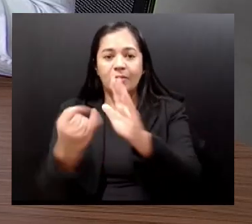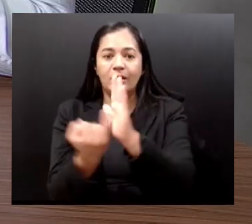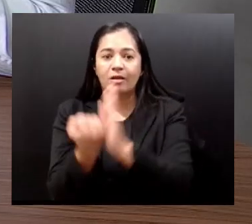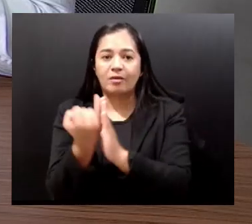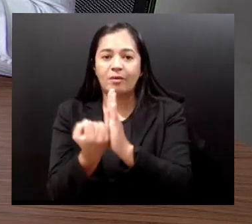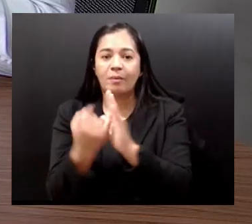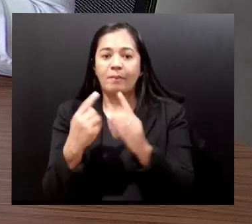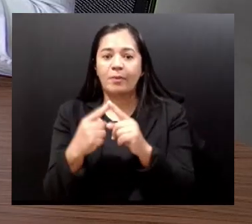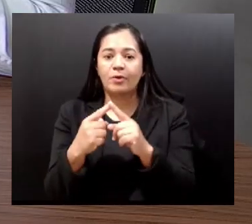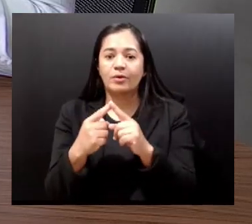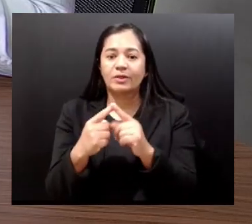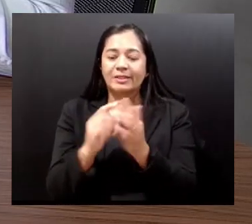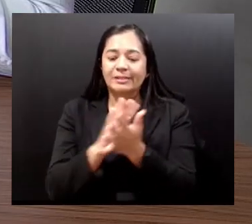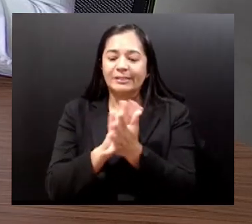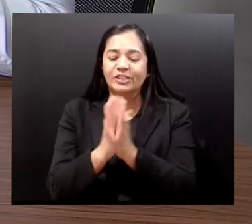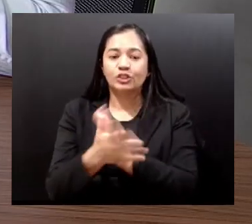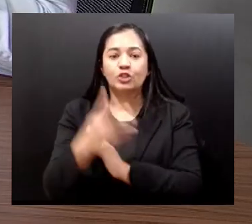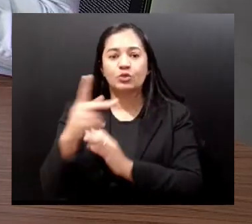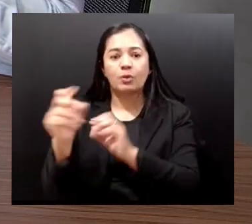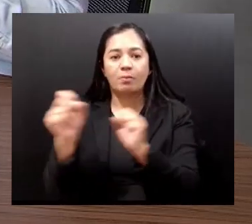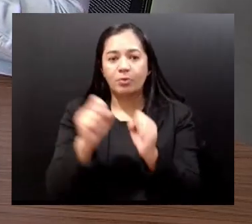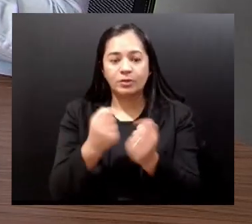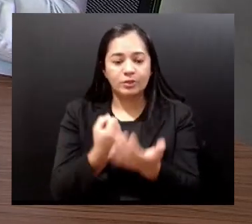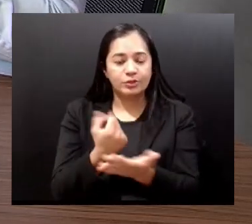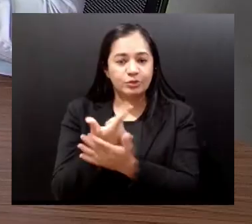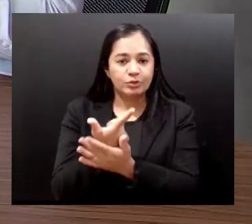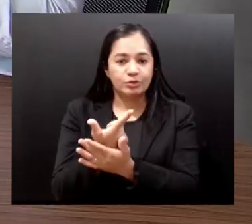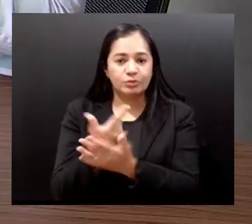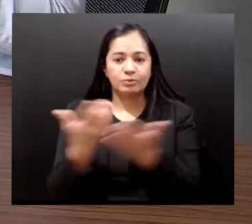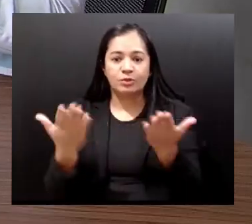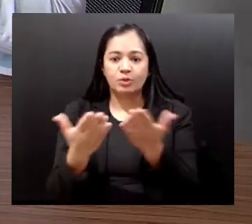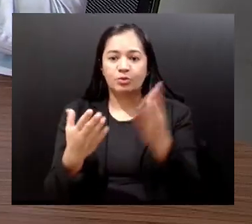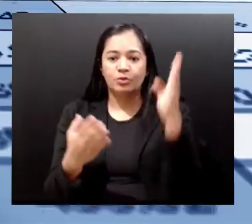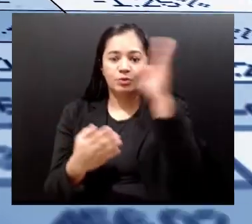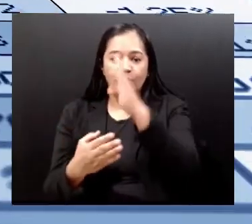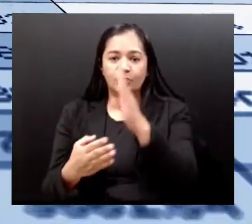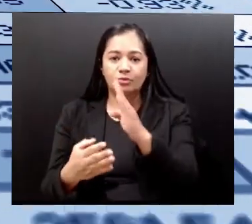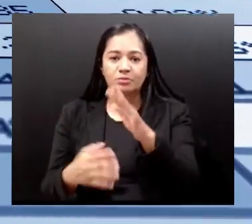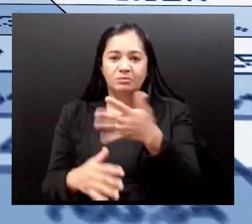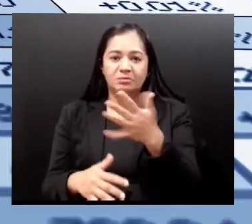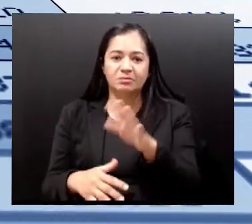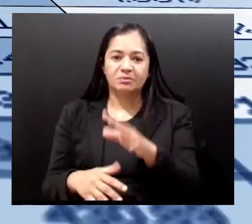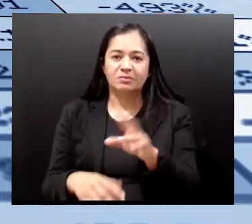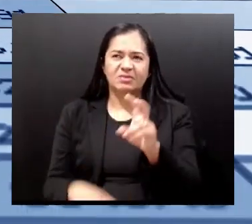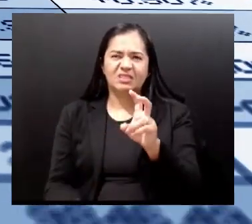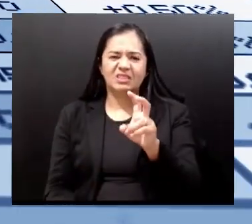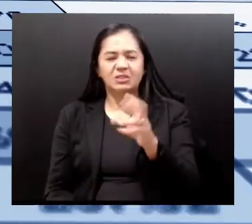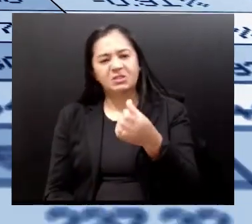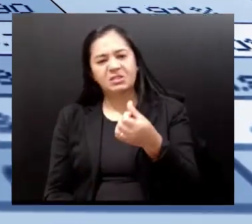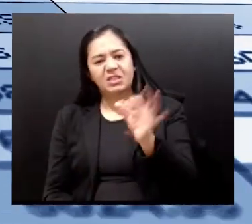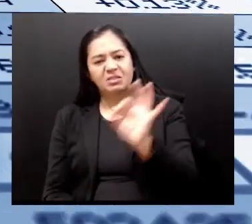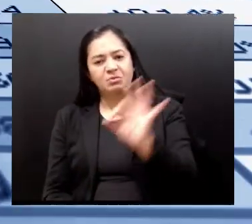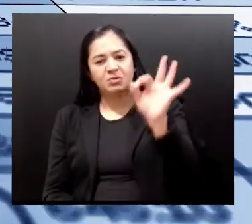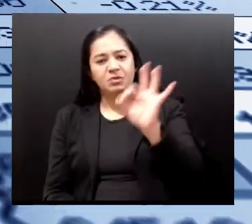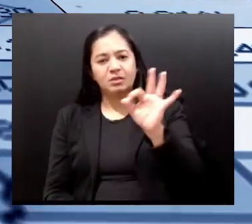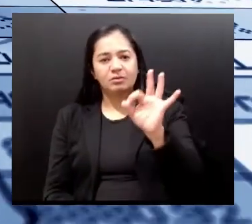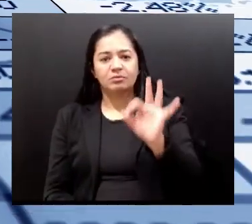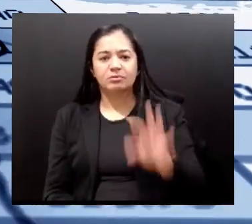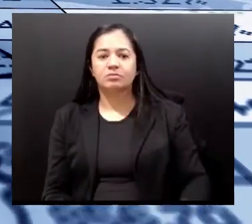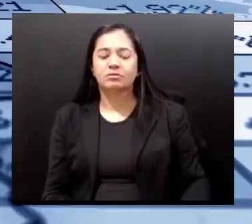Então, hoje no Brasil, a inflação recentemente está aí na casa dos seus 6%, vou arredondar. Então, pense que todo